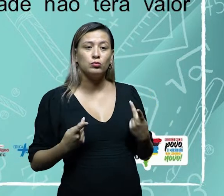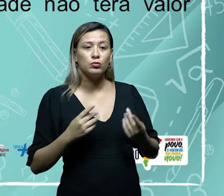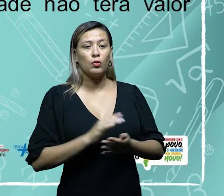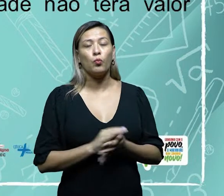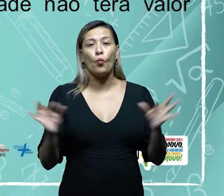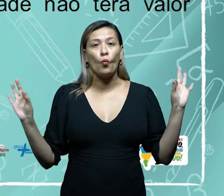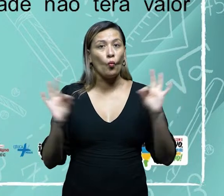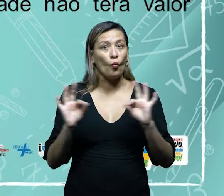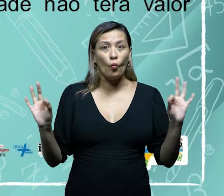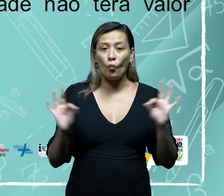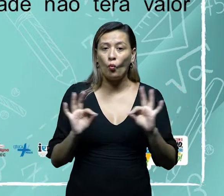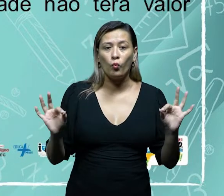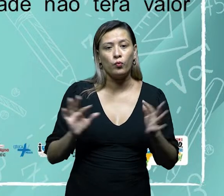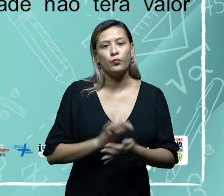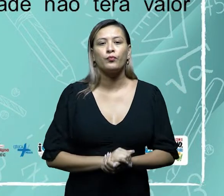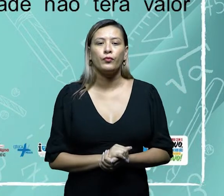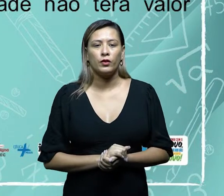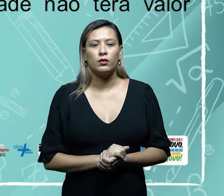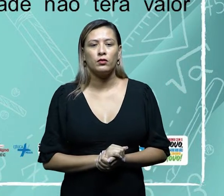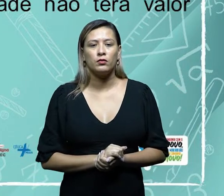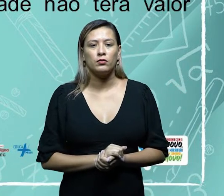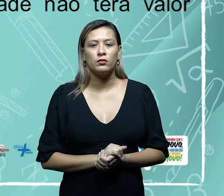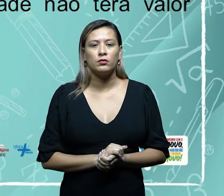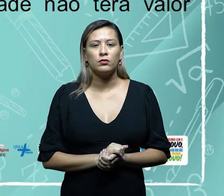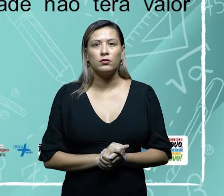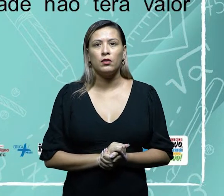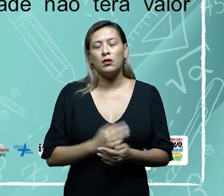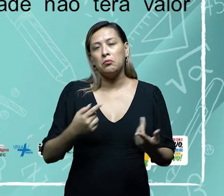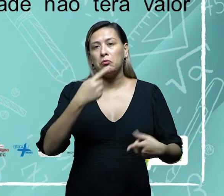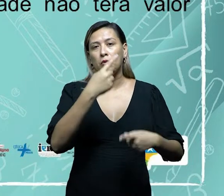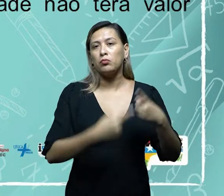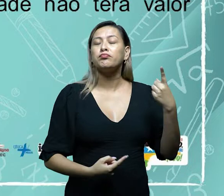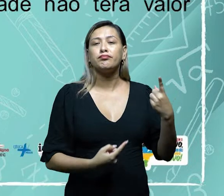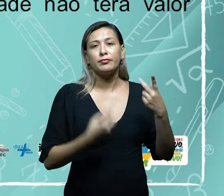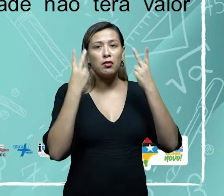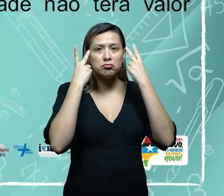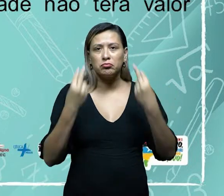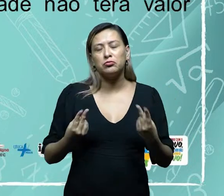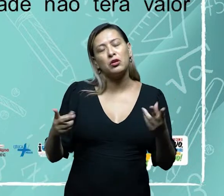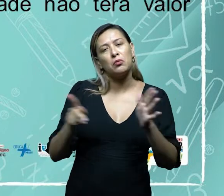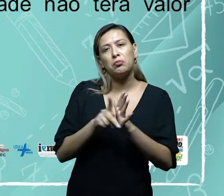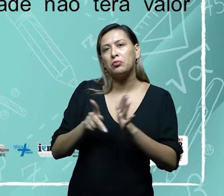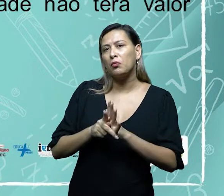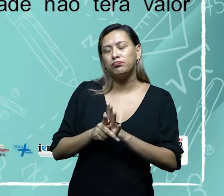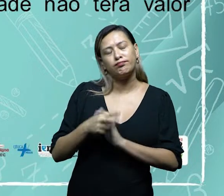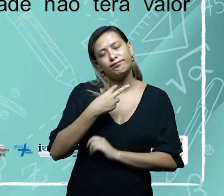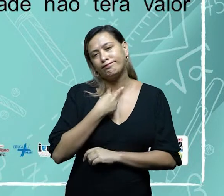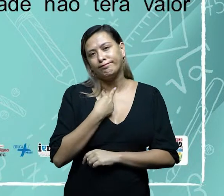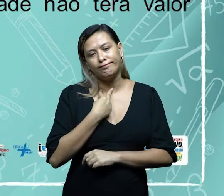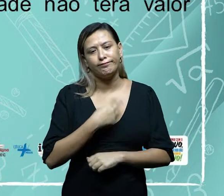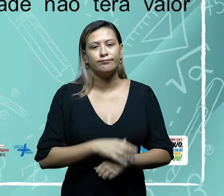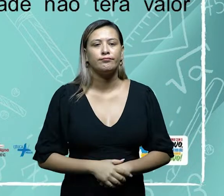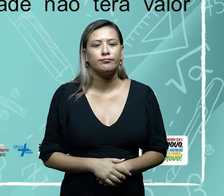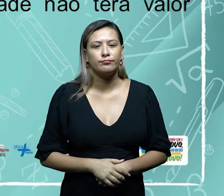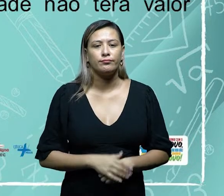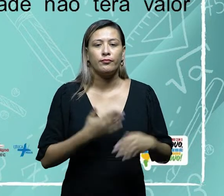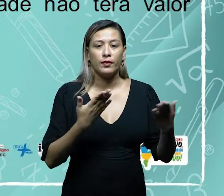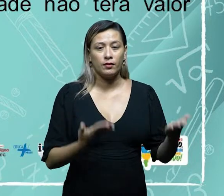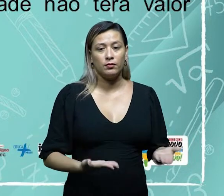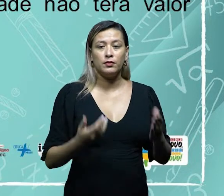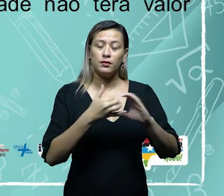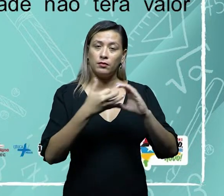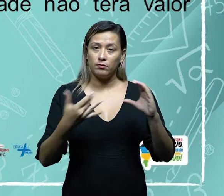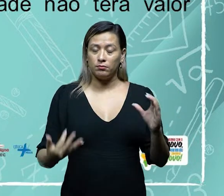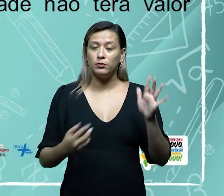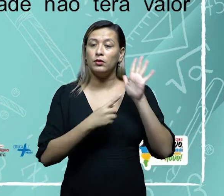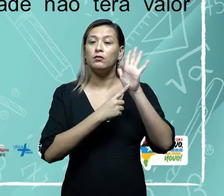abrir mão da sua própria natureza. Bom, dessa característica, né, decorre que a eventual